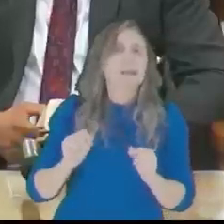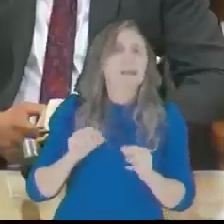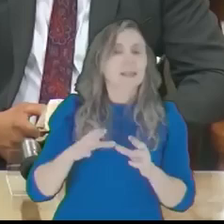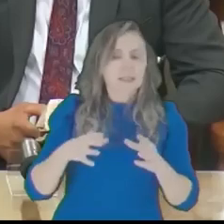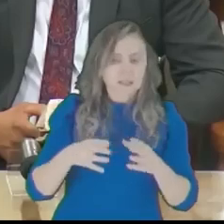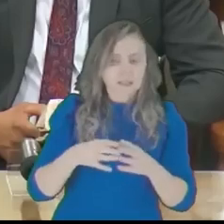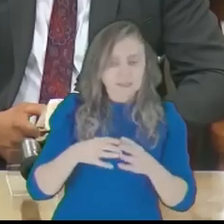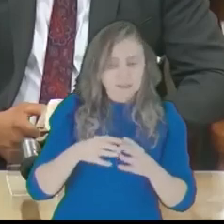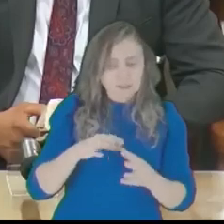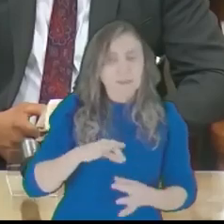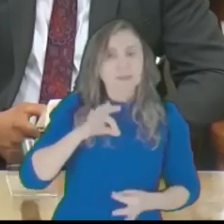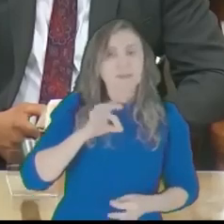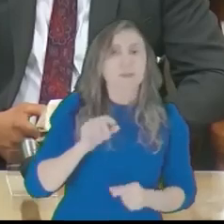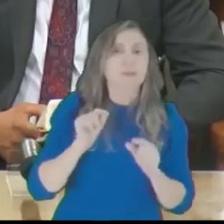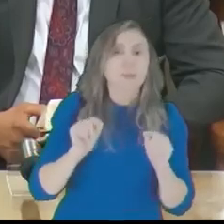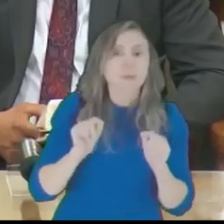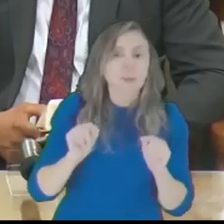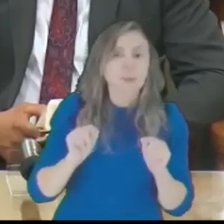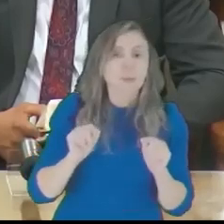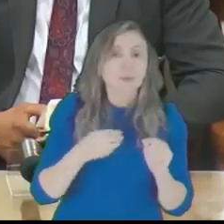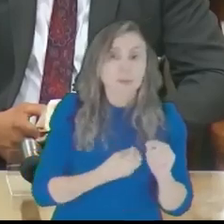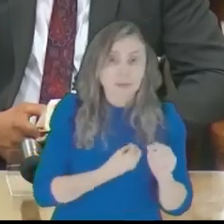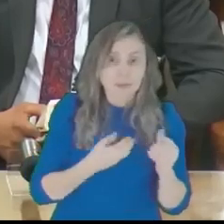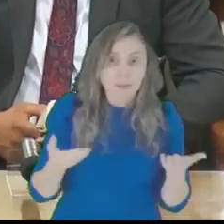dessa geração espiritual?